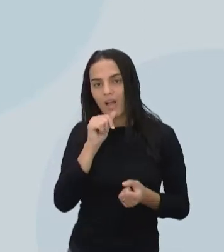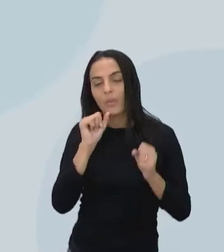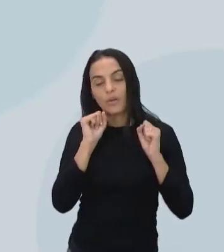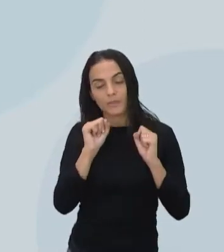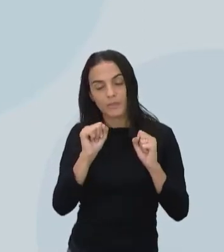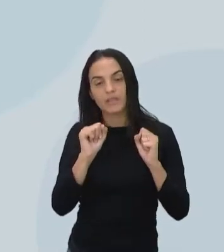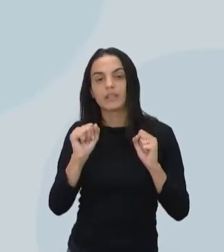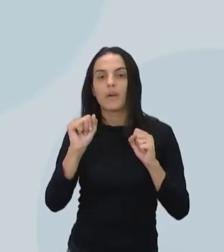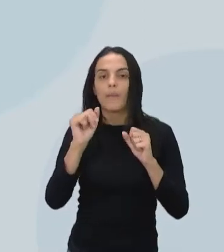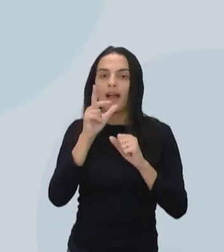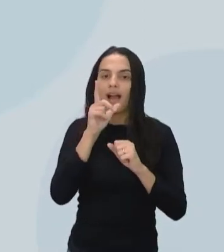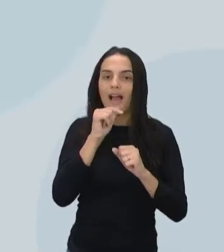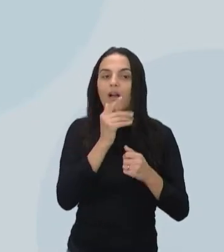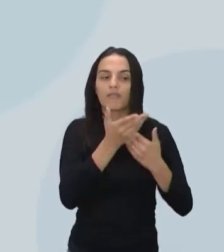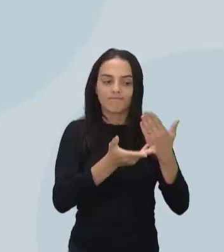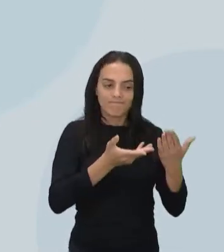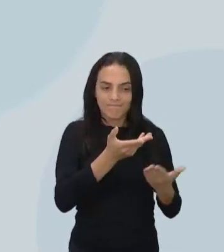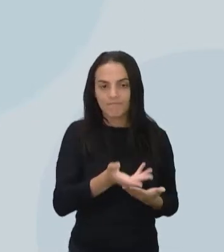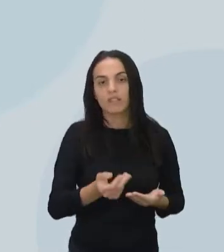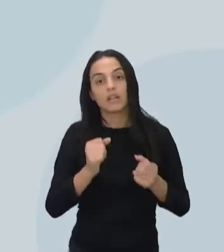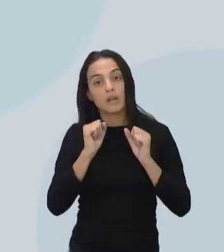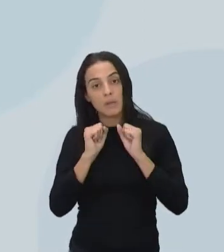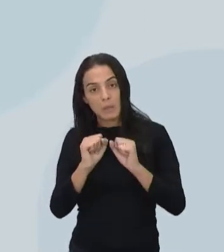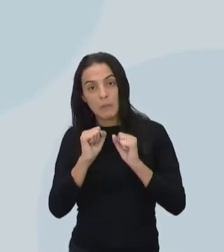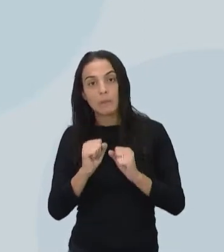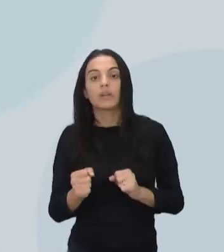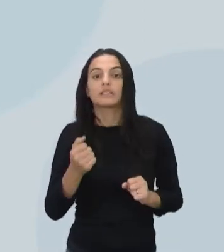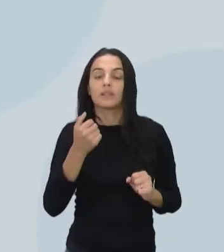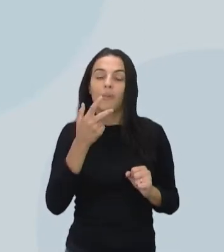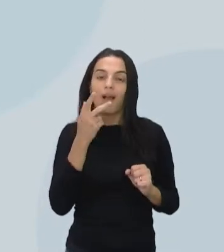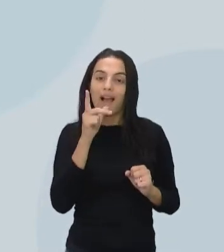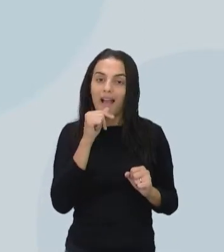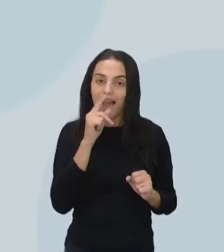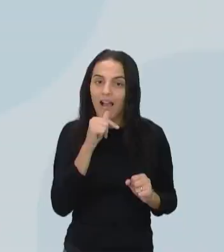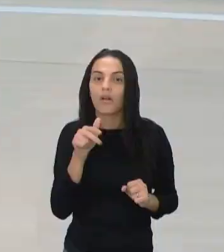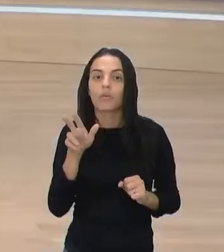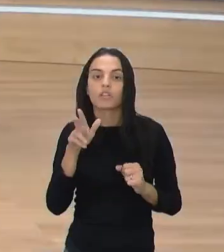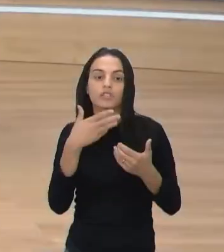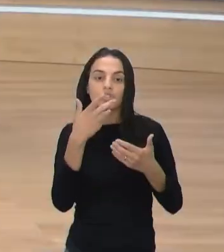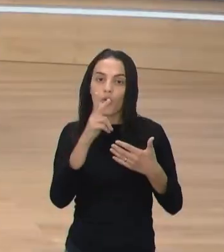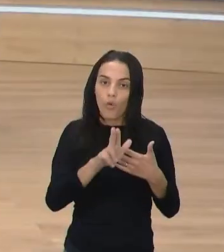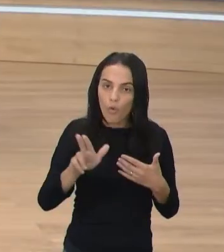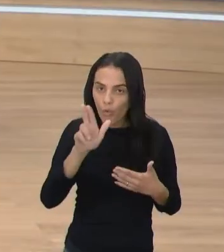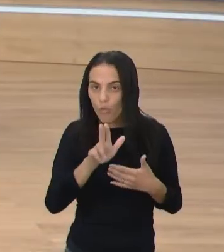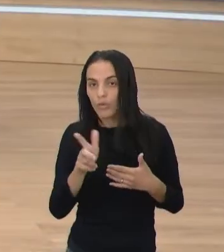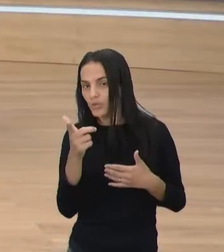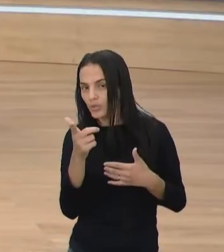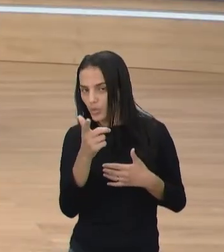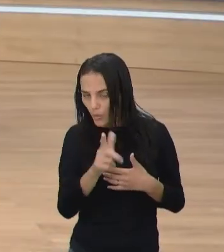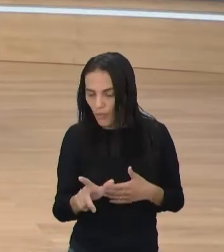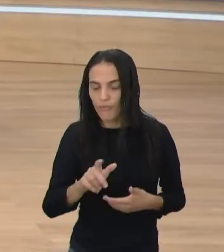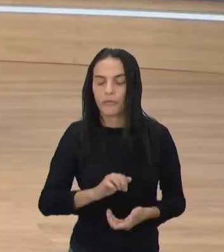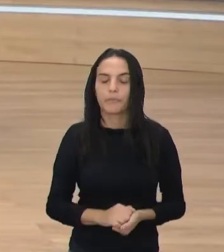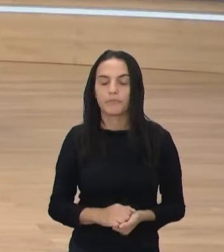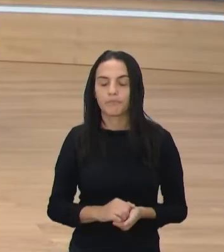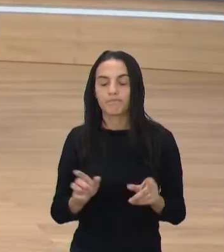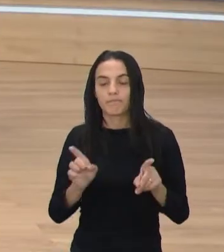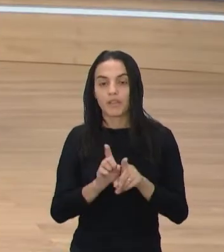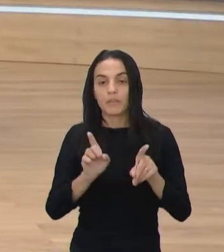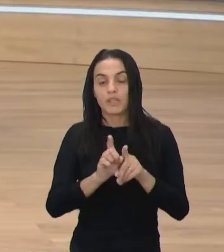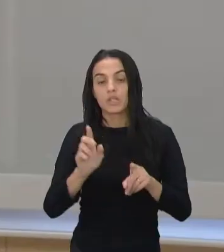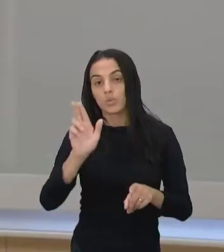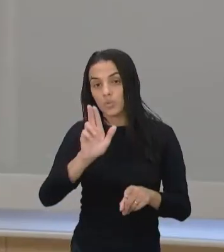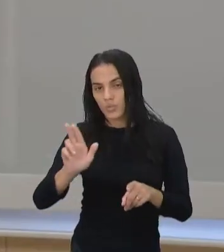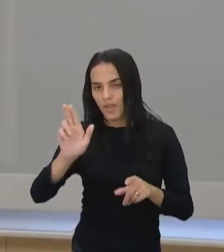água tratada. Poderia ser uma água de reuso. Exatamente. Então. Se pudesse ter aí uma forma de reutilizar,